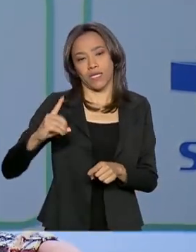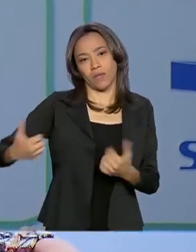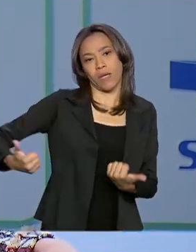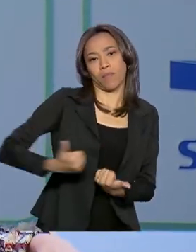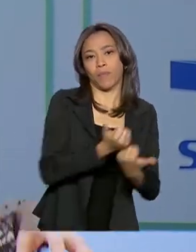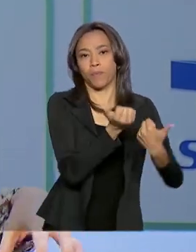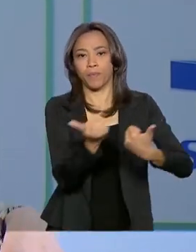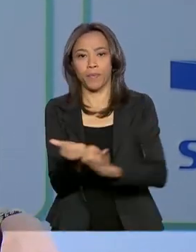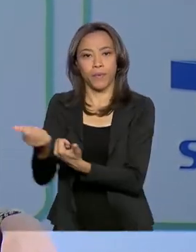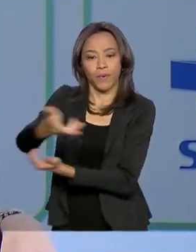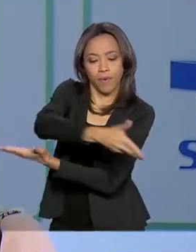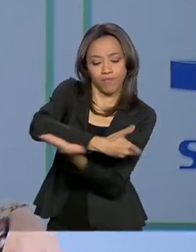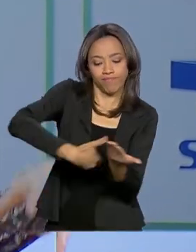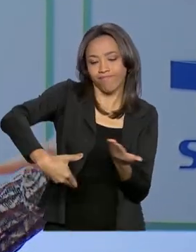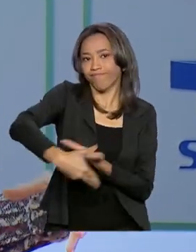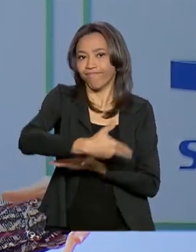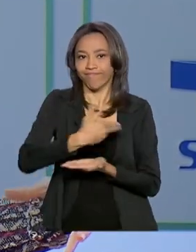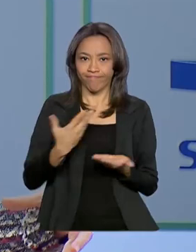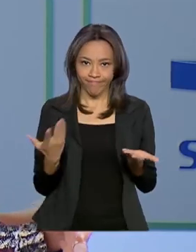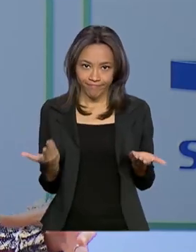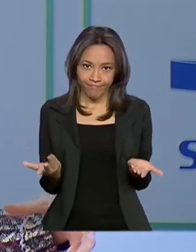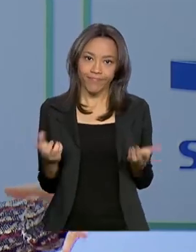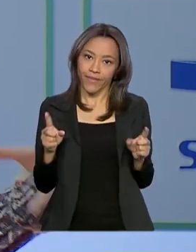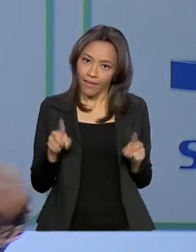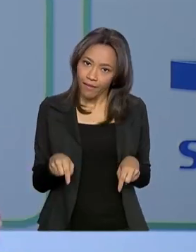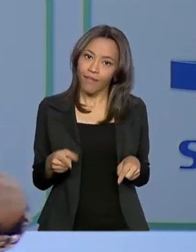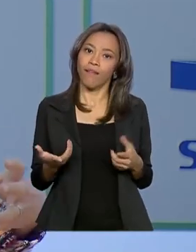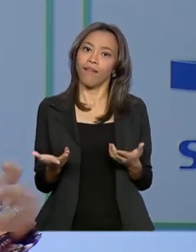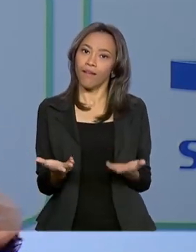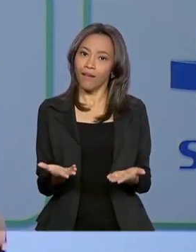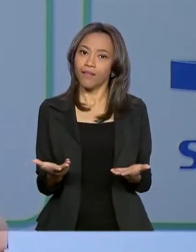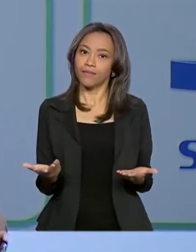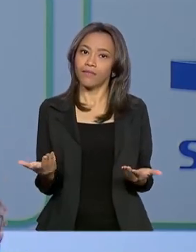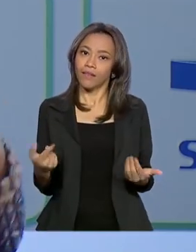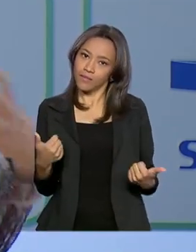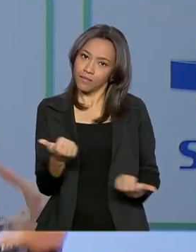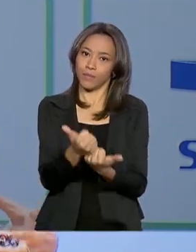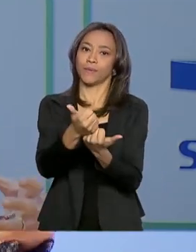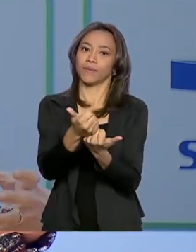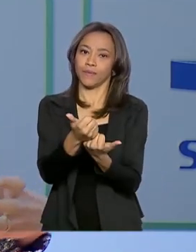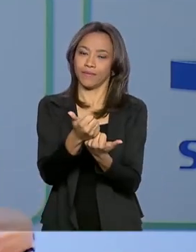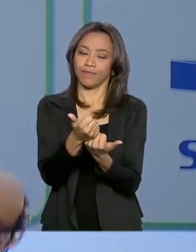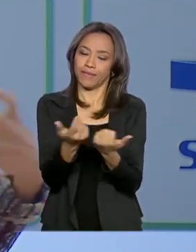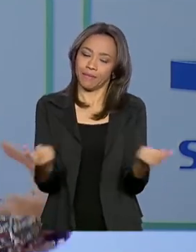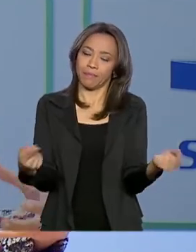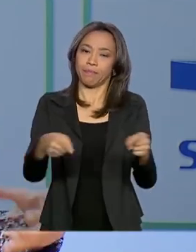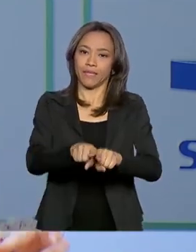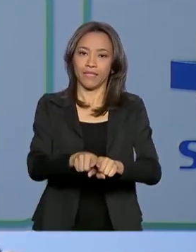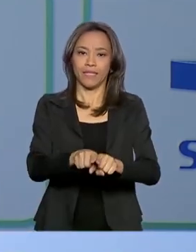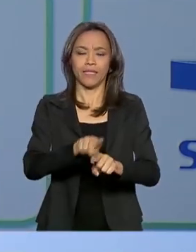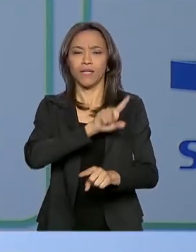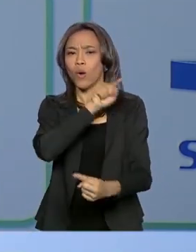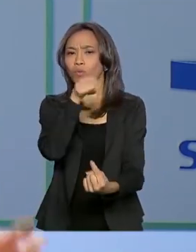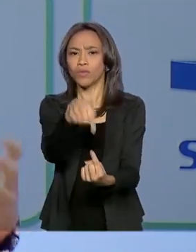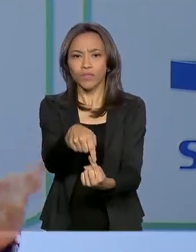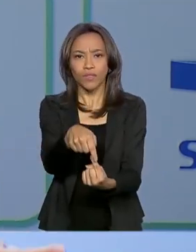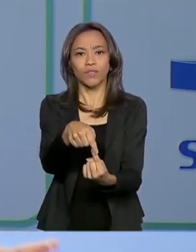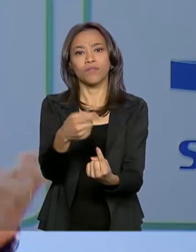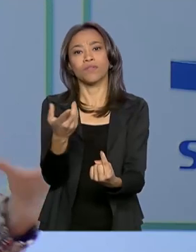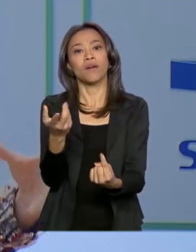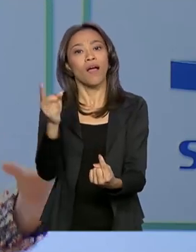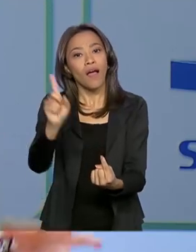instituições, que é essa colaboração e parceria na aquisição dos